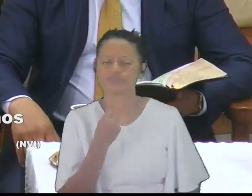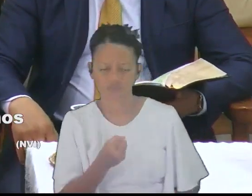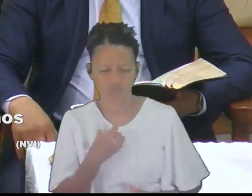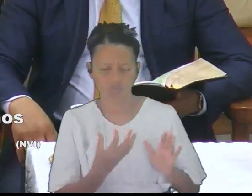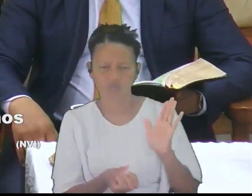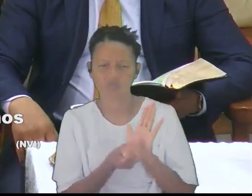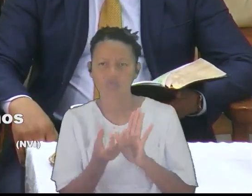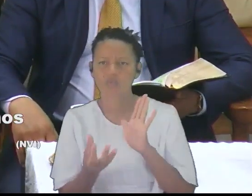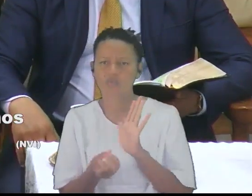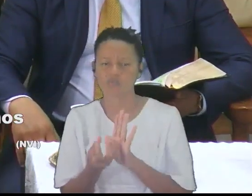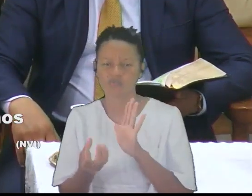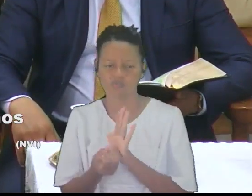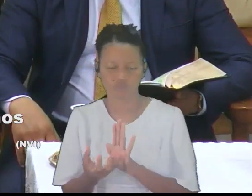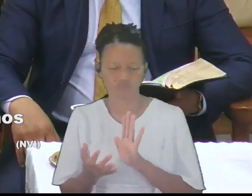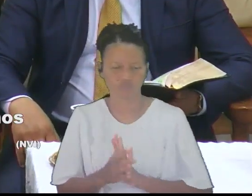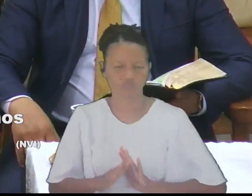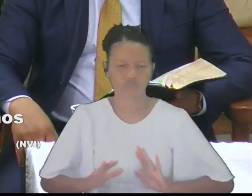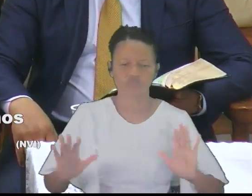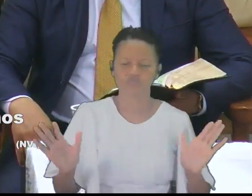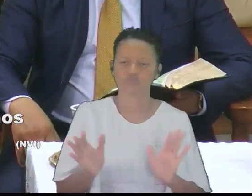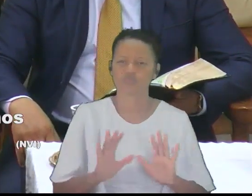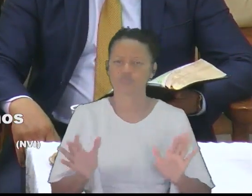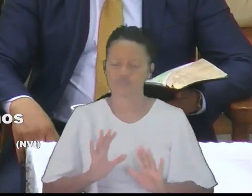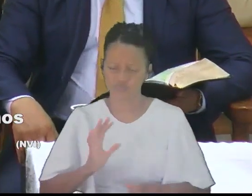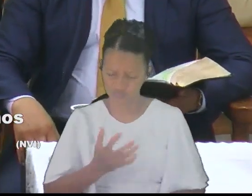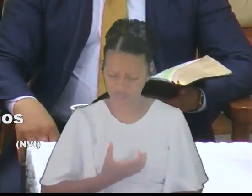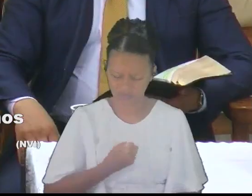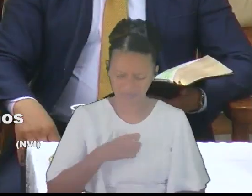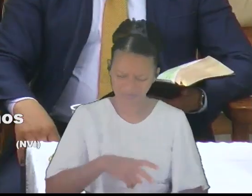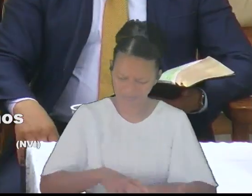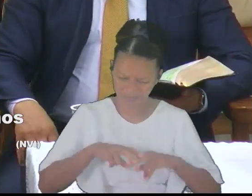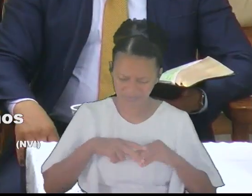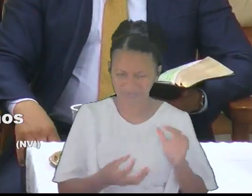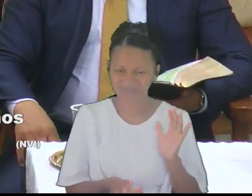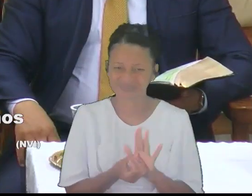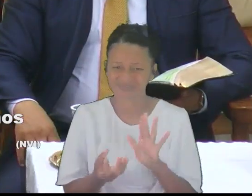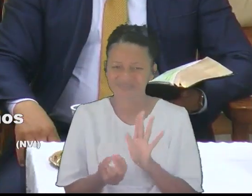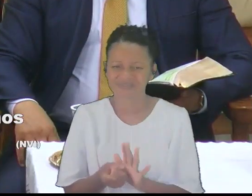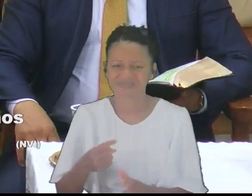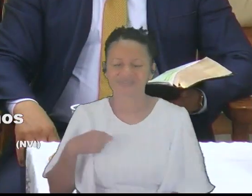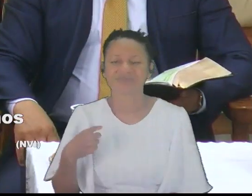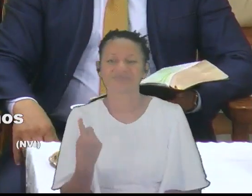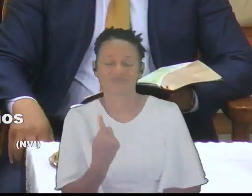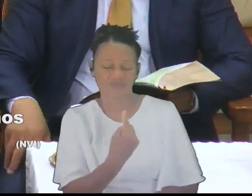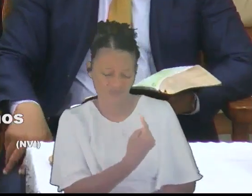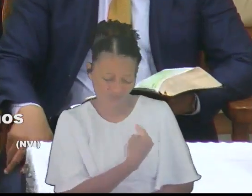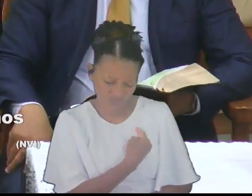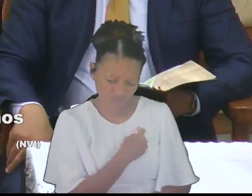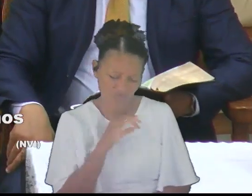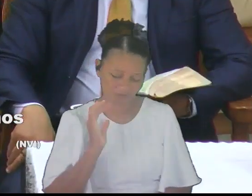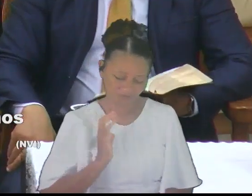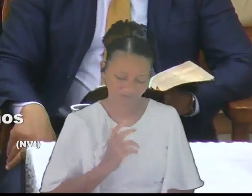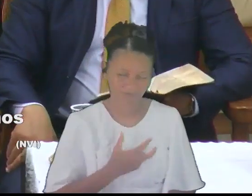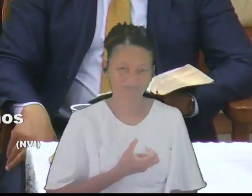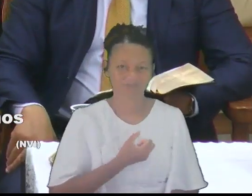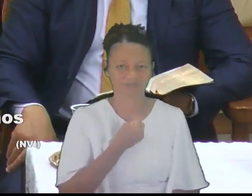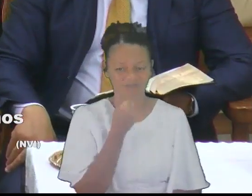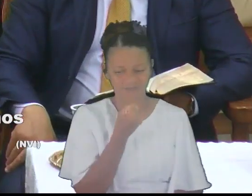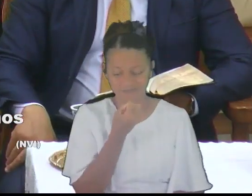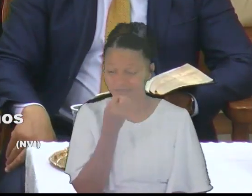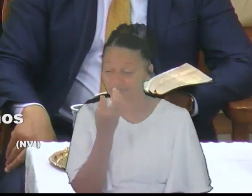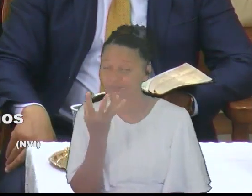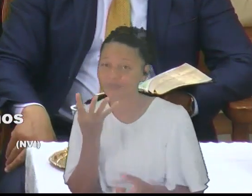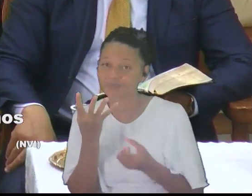obras. Nós não somos salvos pelas obras, mas somos salvos para as boas